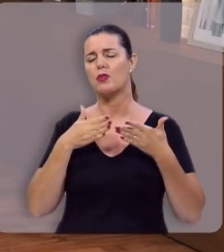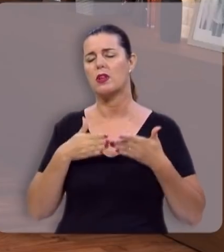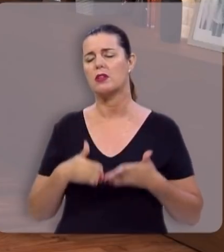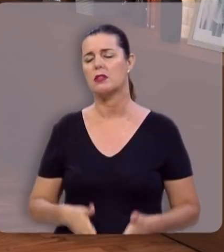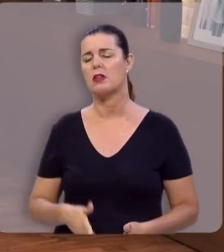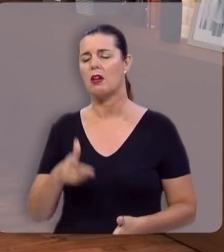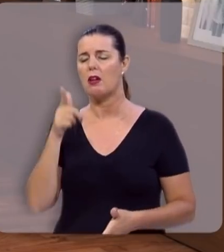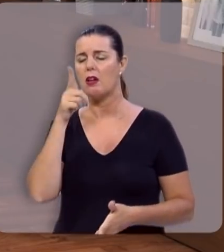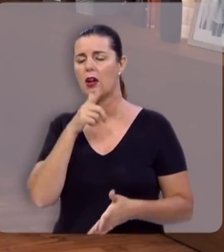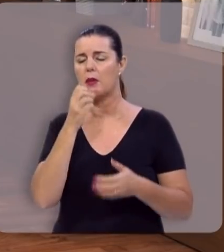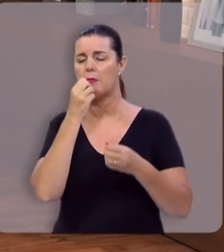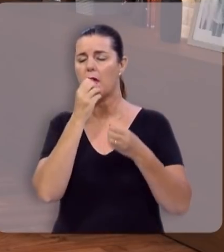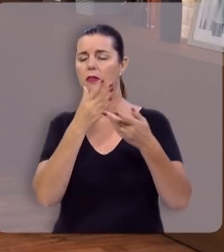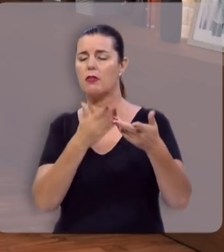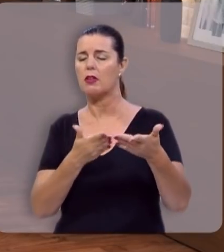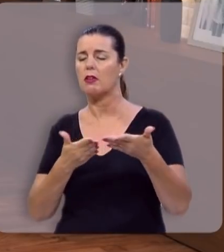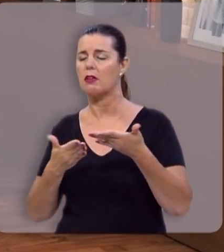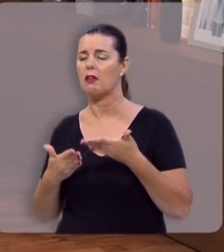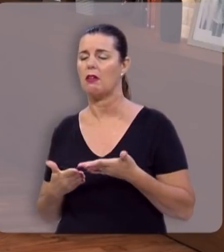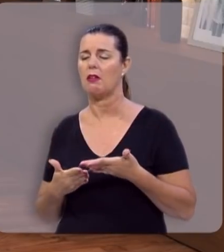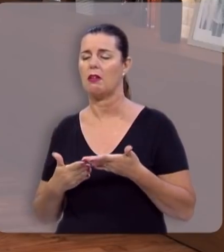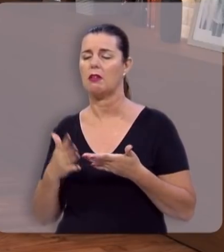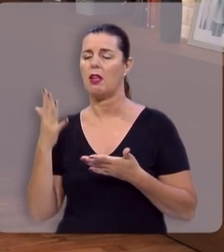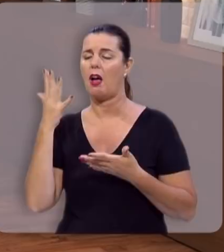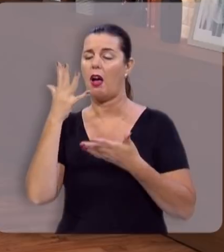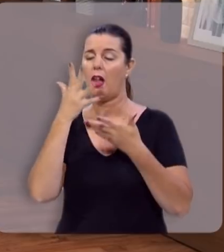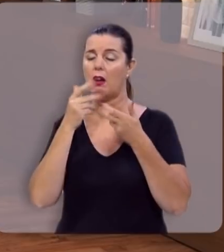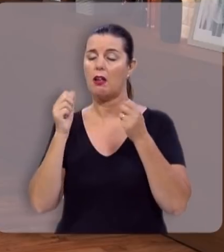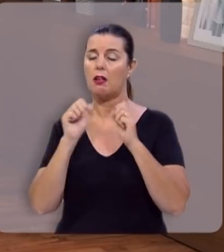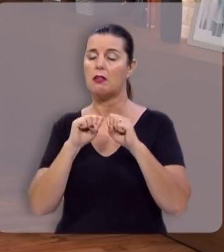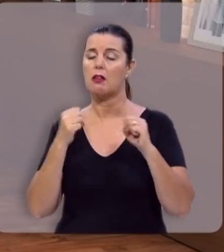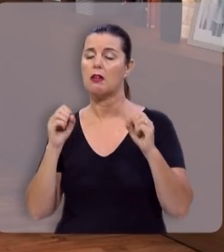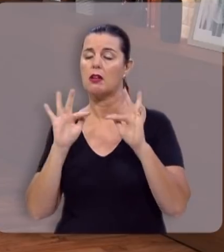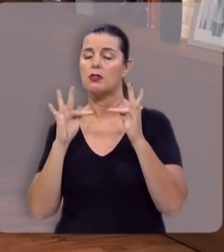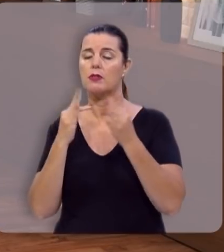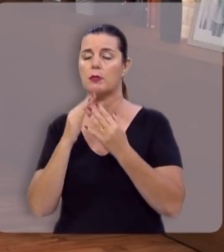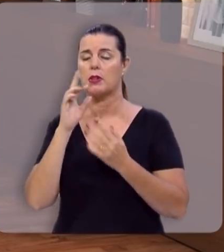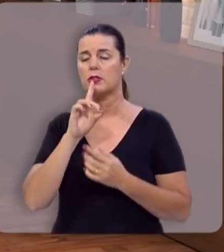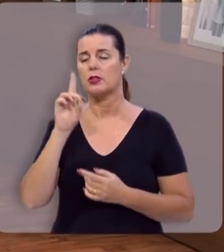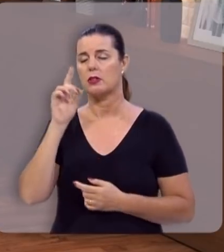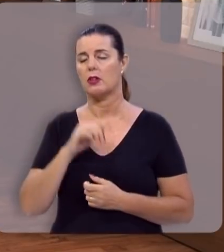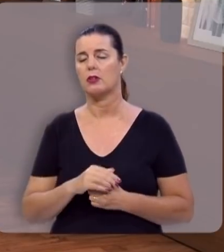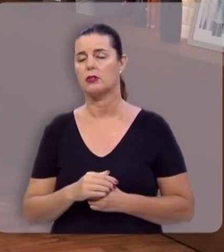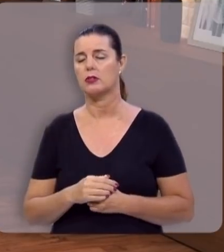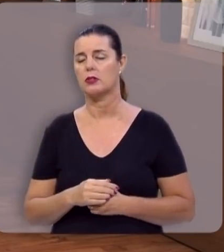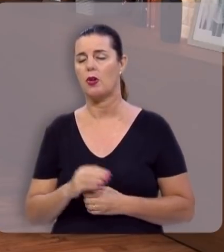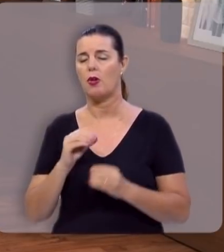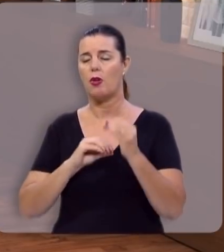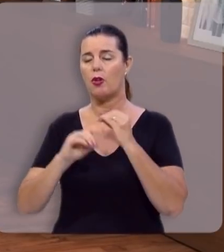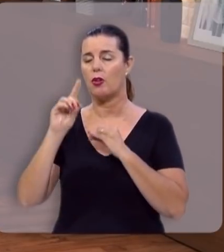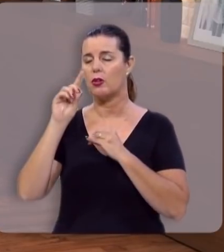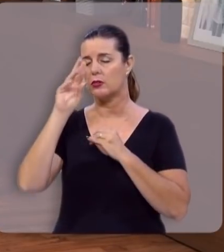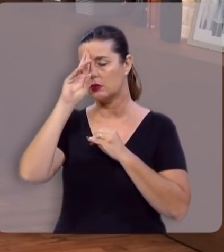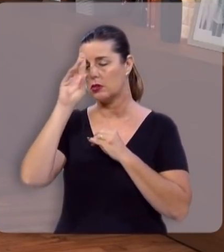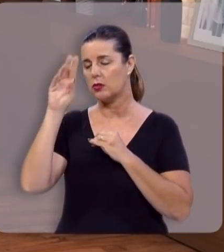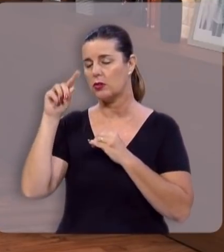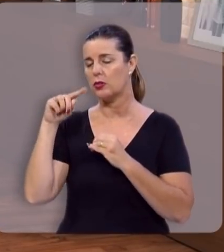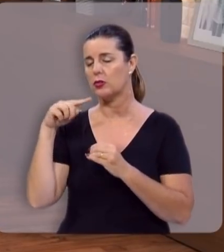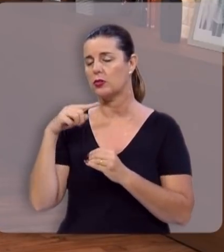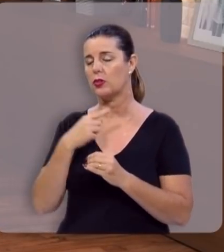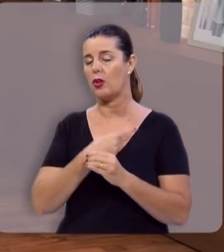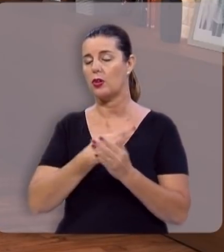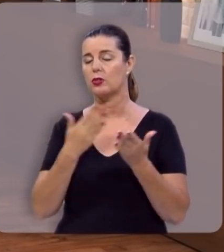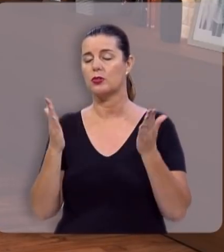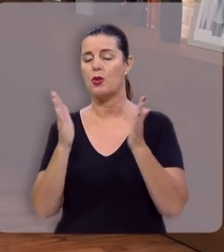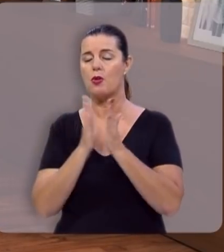sejam bem-vindas à linda e grande família de Deus. Ó Senhor, nós oramos desta